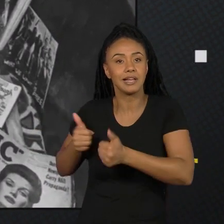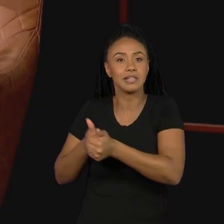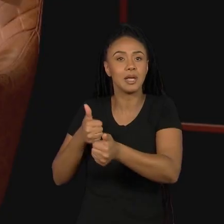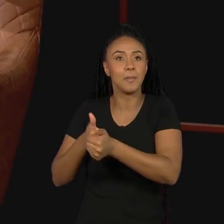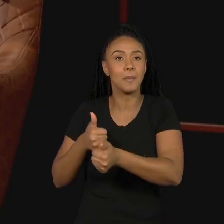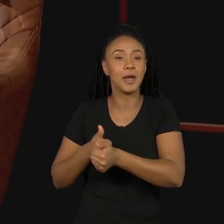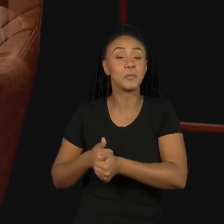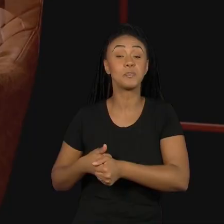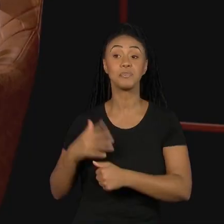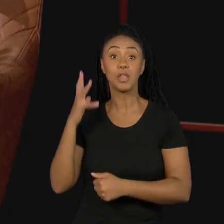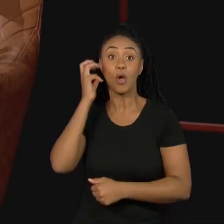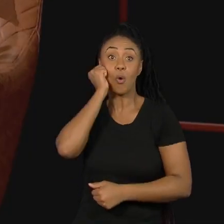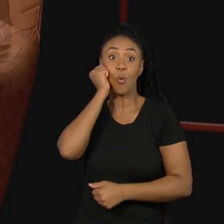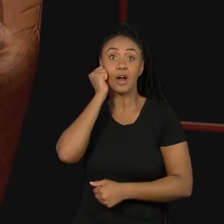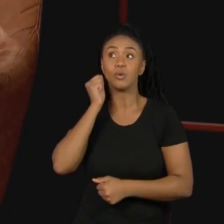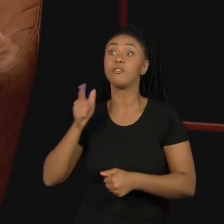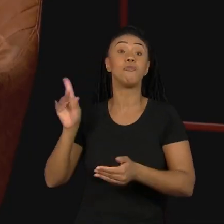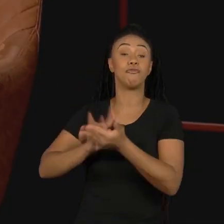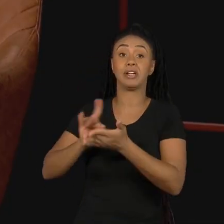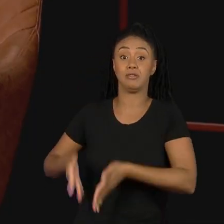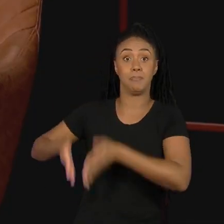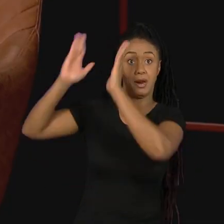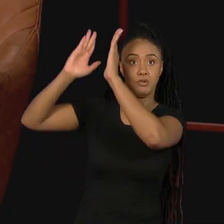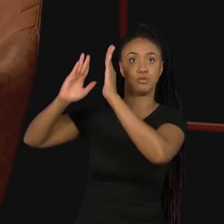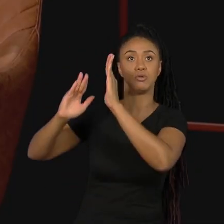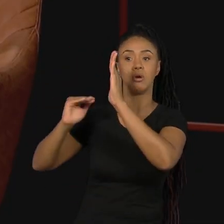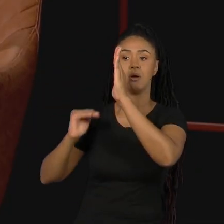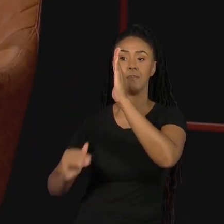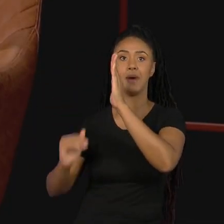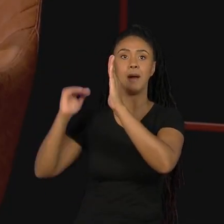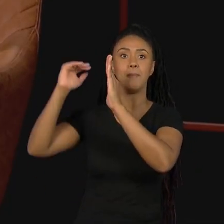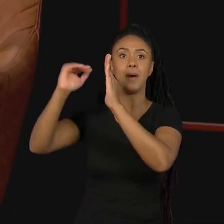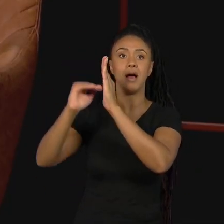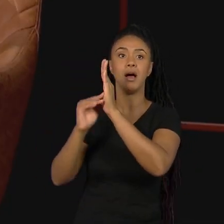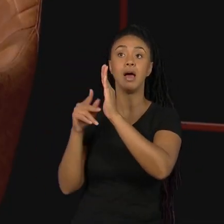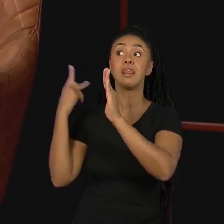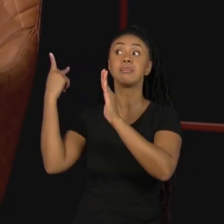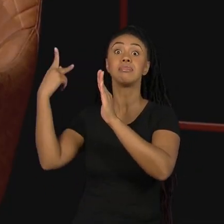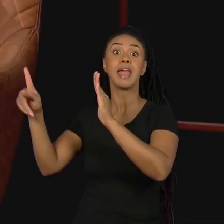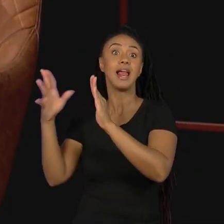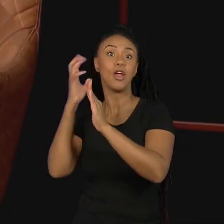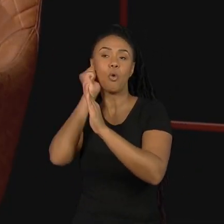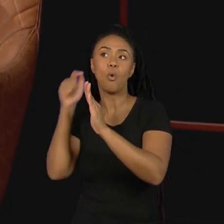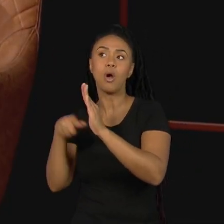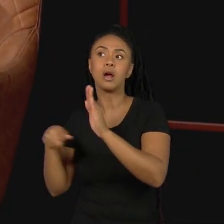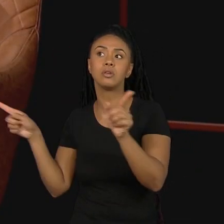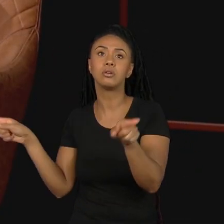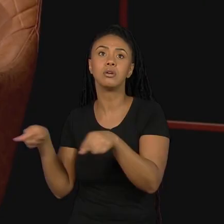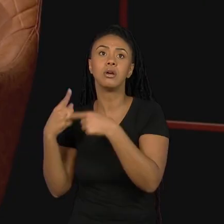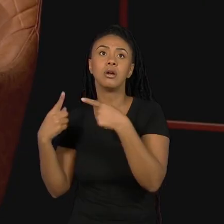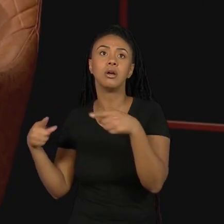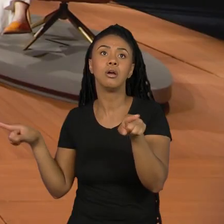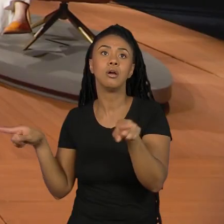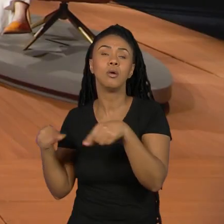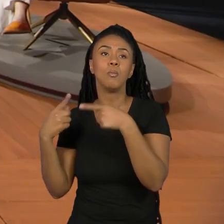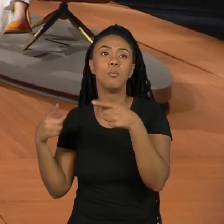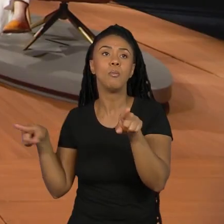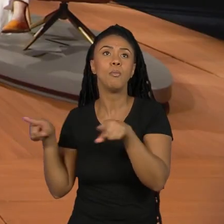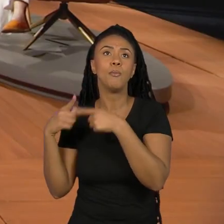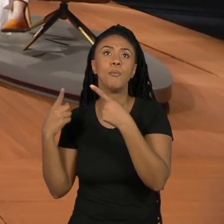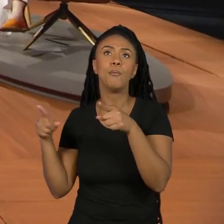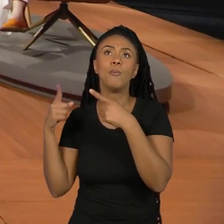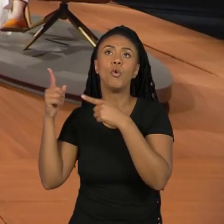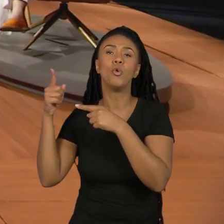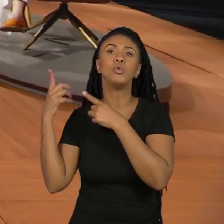do quarto dele passou um João Gilberto, veio aqui, entrou aqui. Eu falei, que trouxa que eu tenho sido.